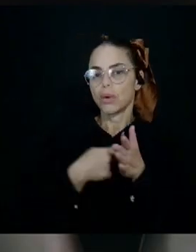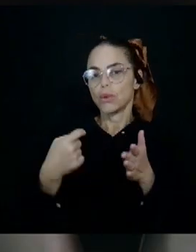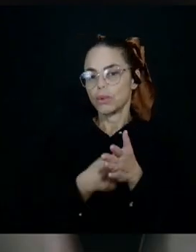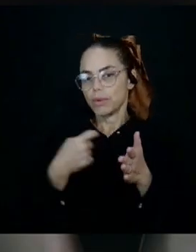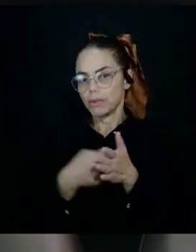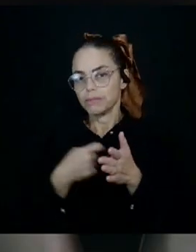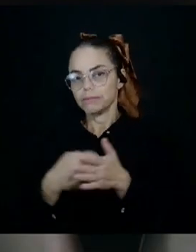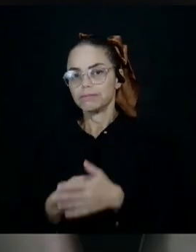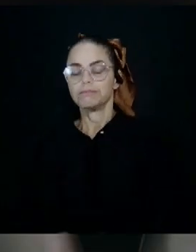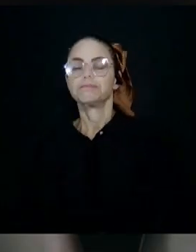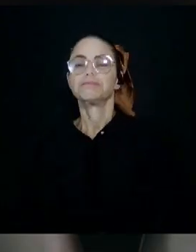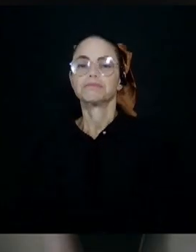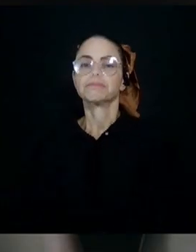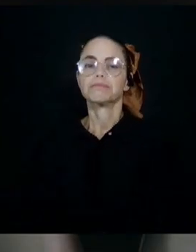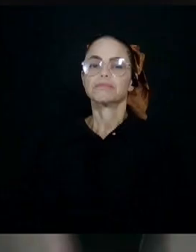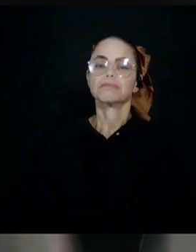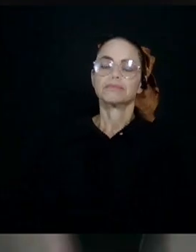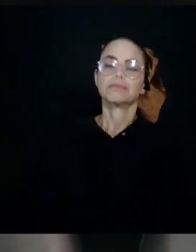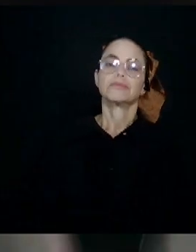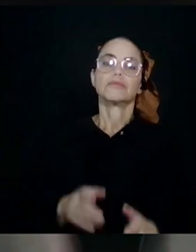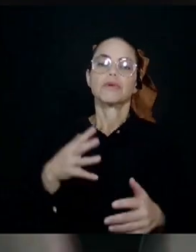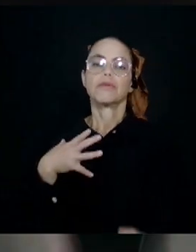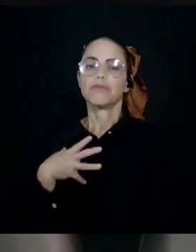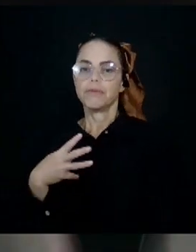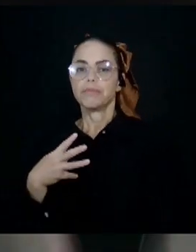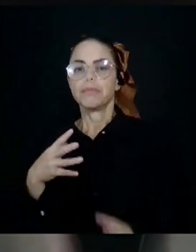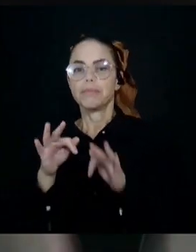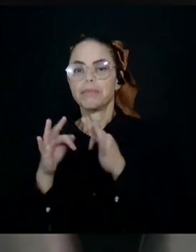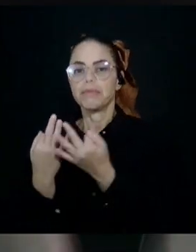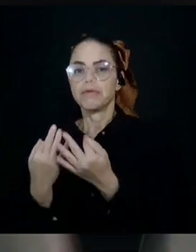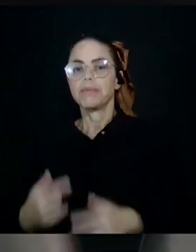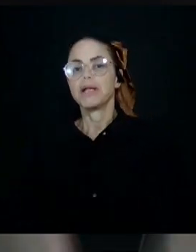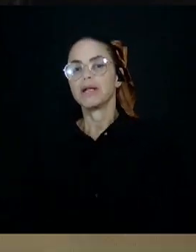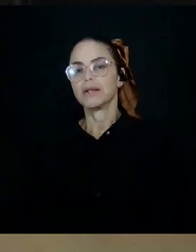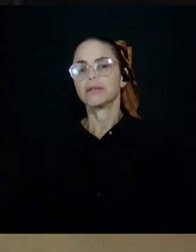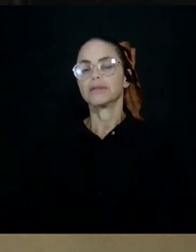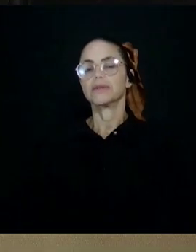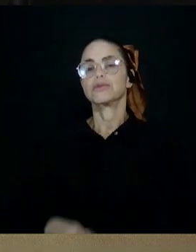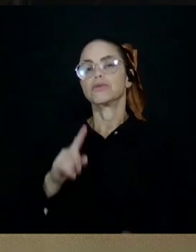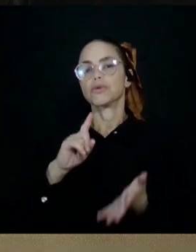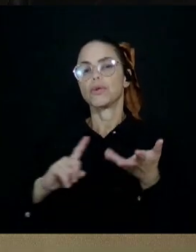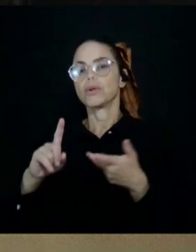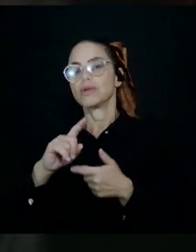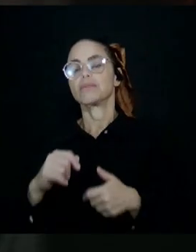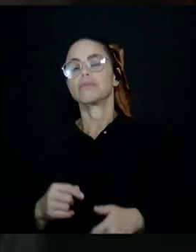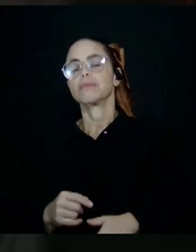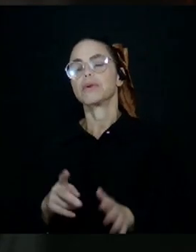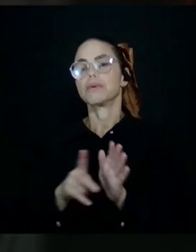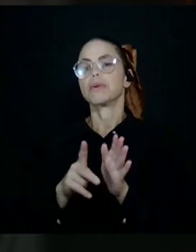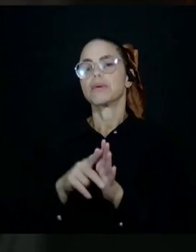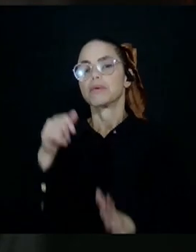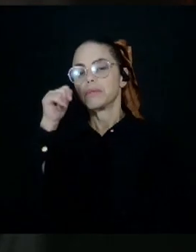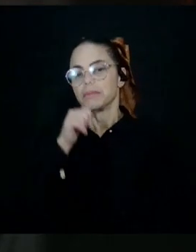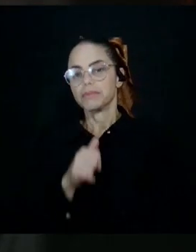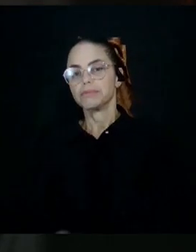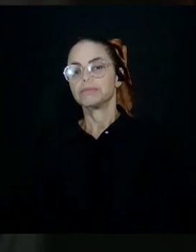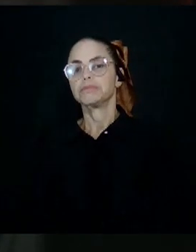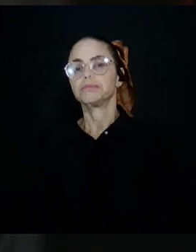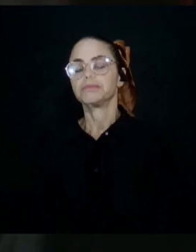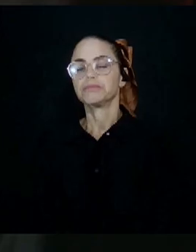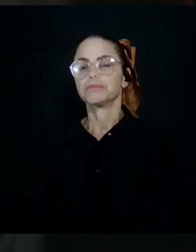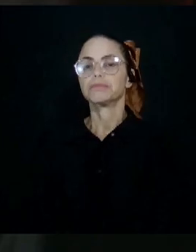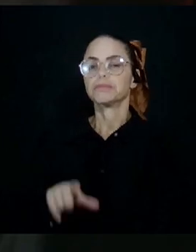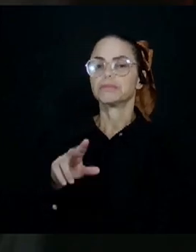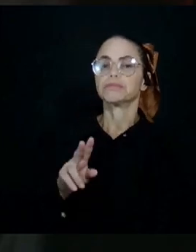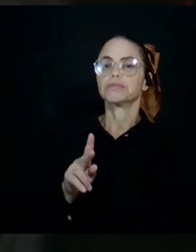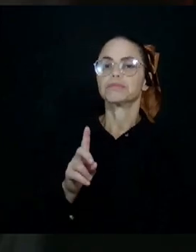né, de outras próprias mulheres. É isso mesmo, né? Aí eu passo para o Lute para